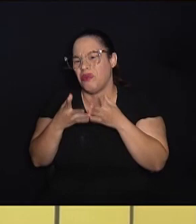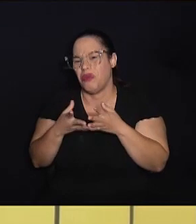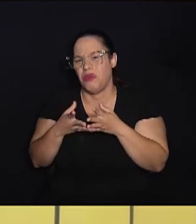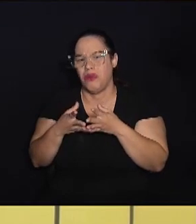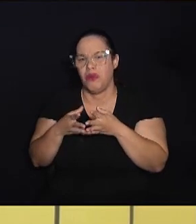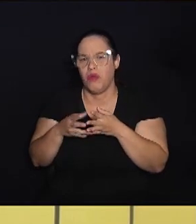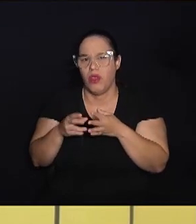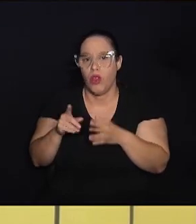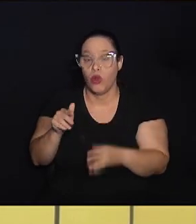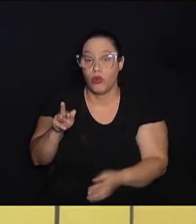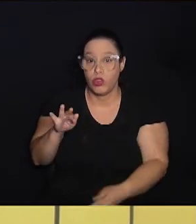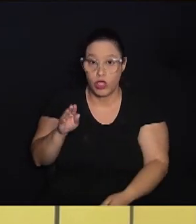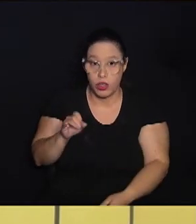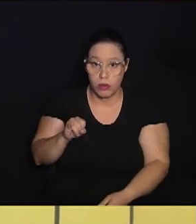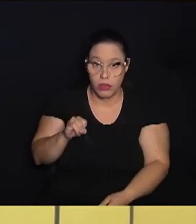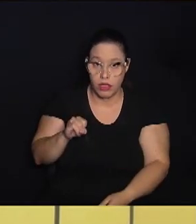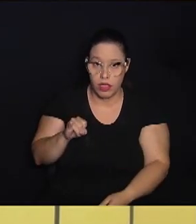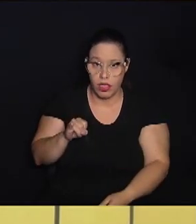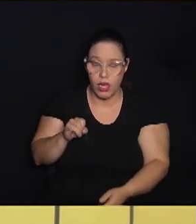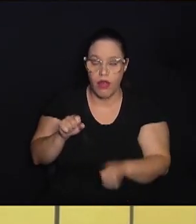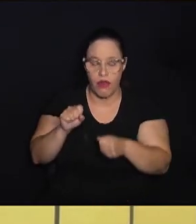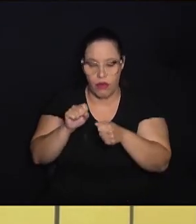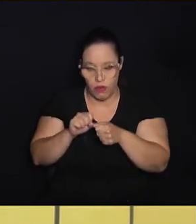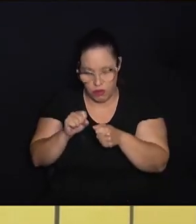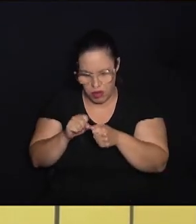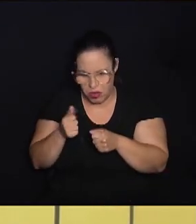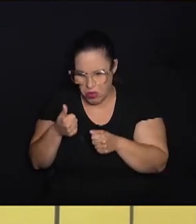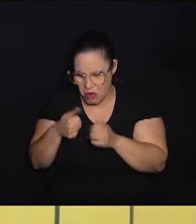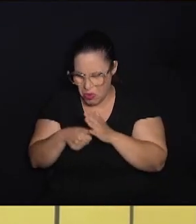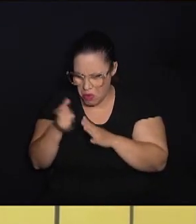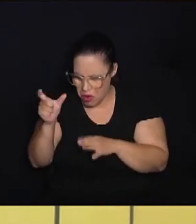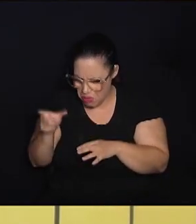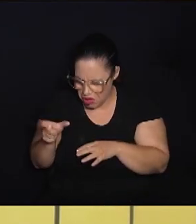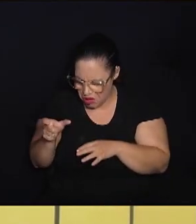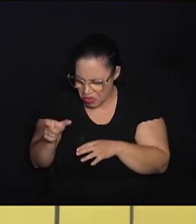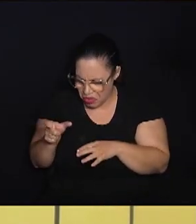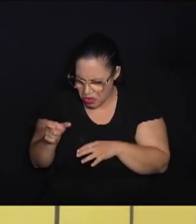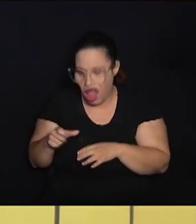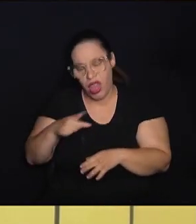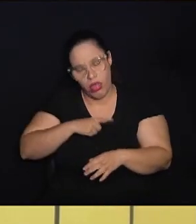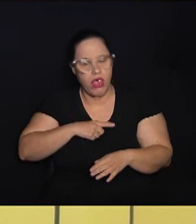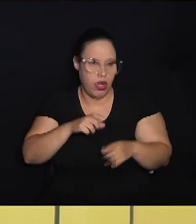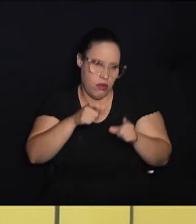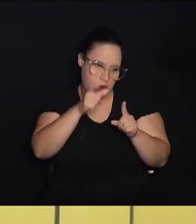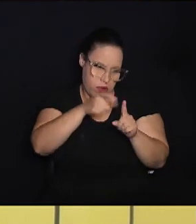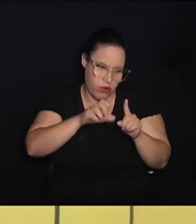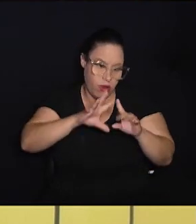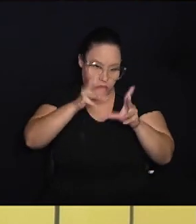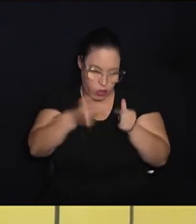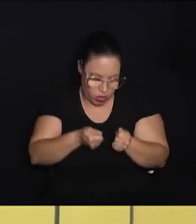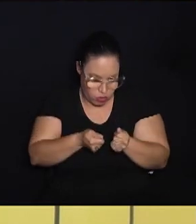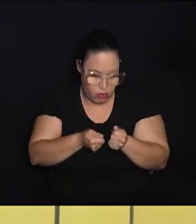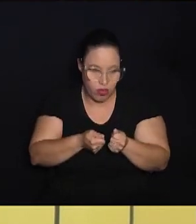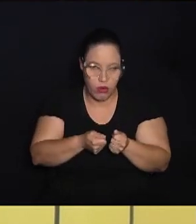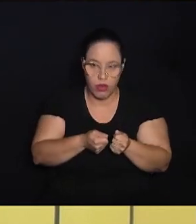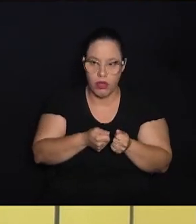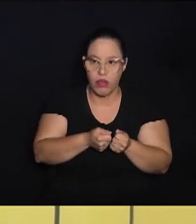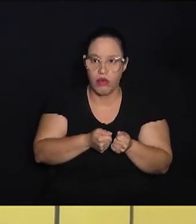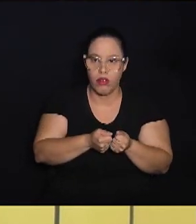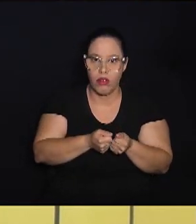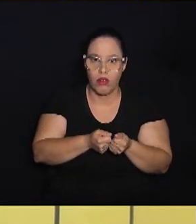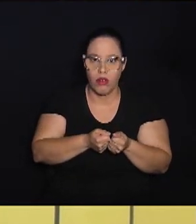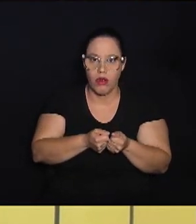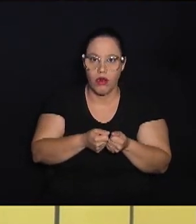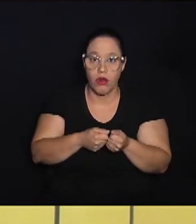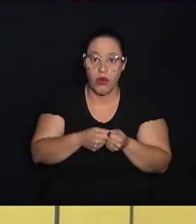um jibi é feito em uma pessoa só é claro que tem aquele artista completo que faz tudo né Eh mas você pode ter e na maior parte das vezes